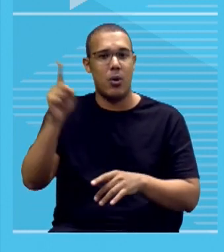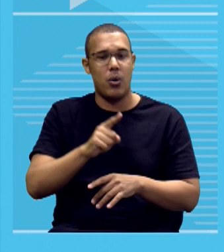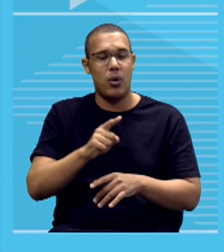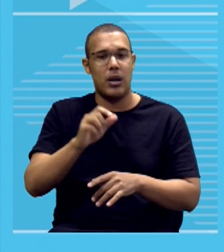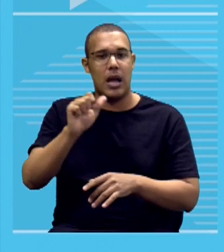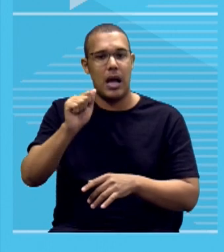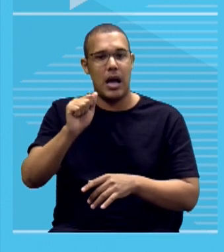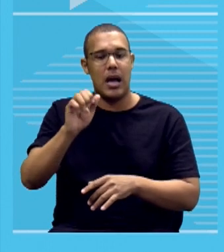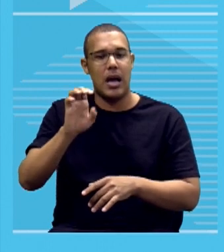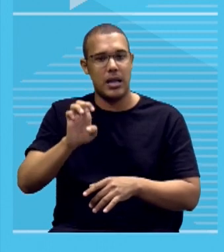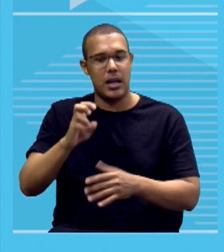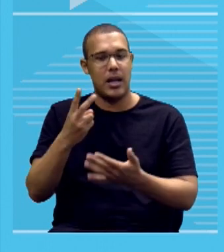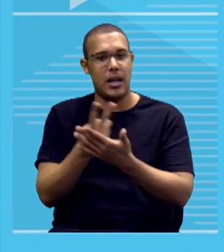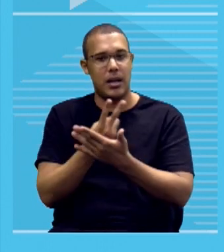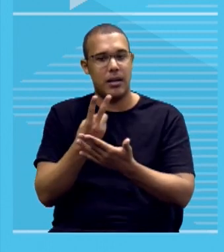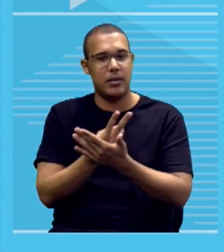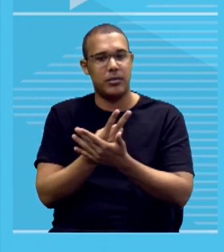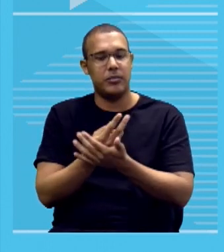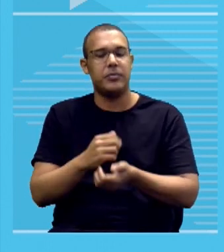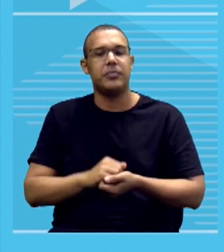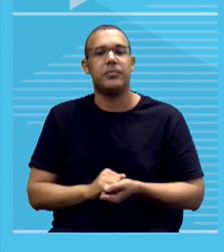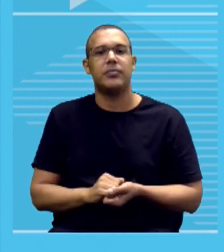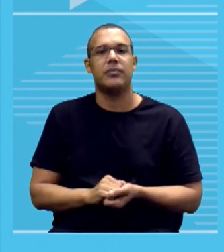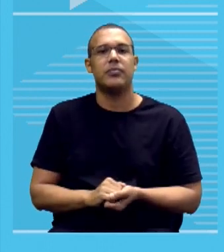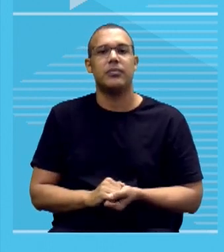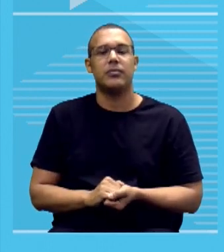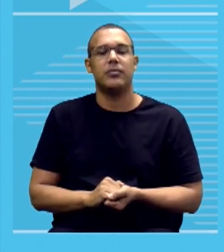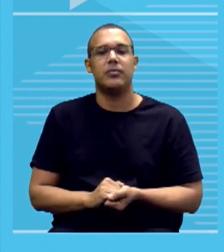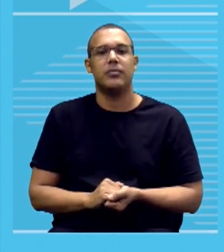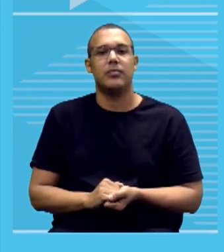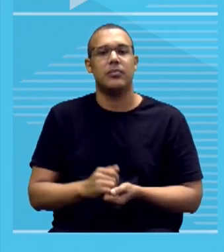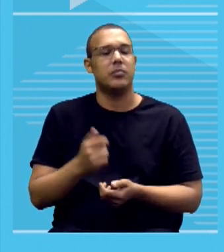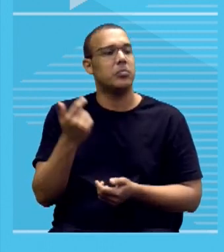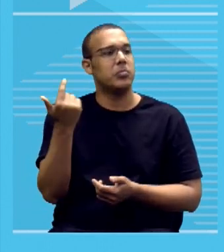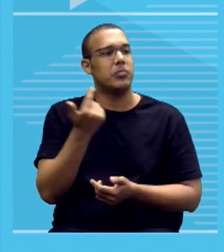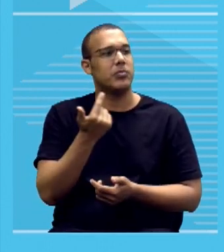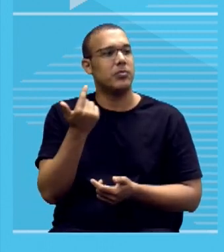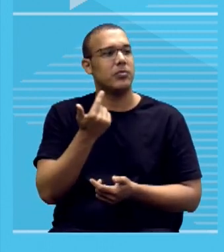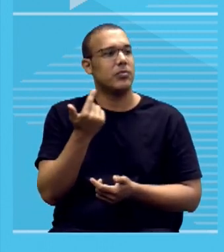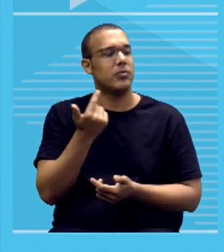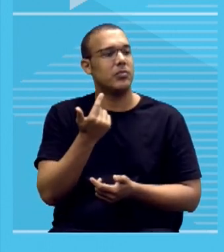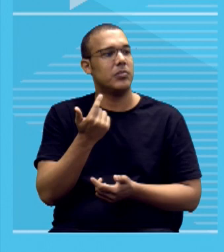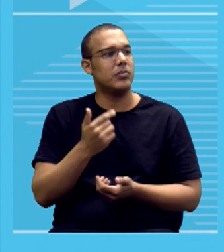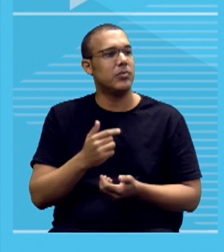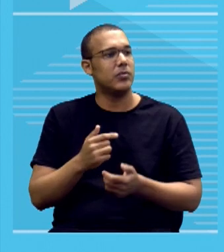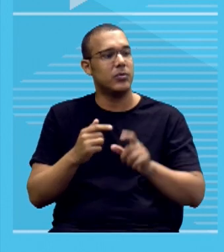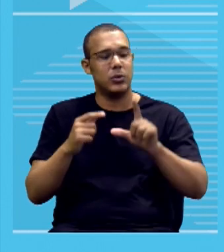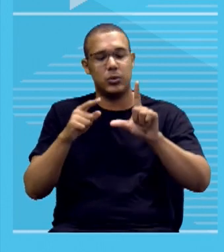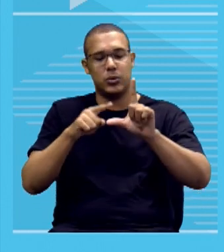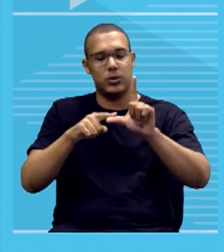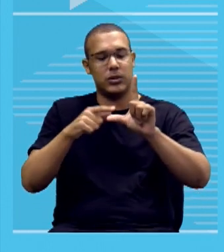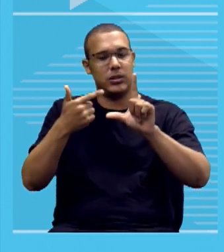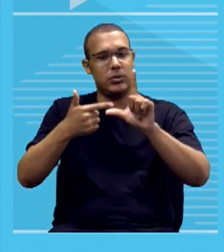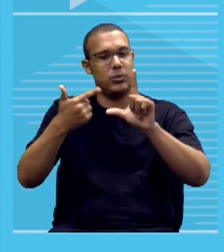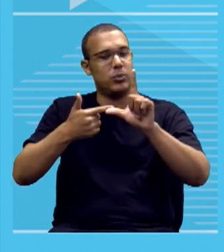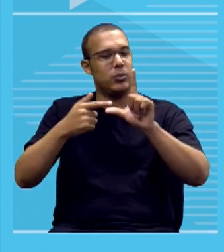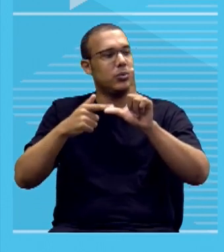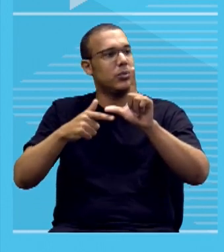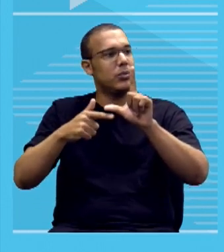E. Vamos entre letra B, letra C e letra D. Vamos para o segundo ponto. Ó. Pegar o segundo ponto para cá. A